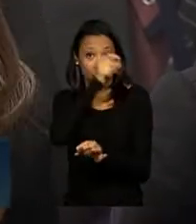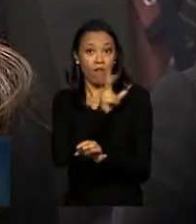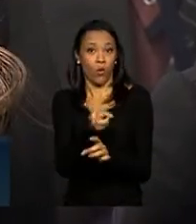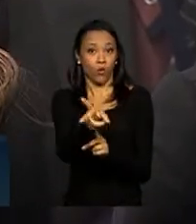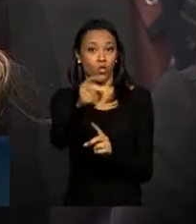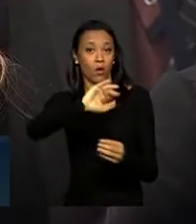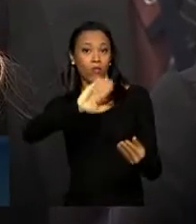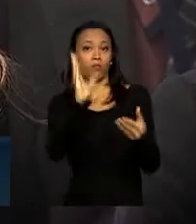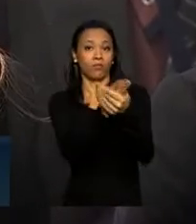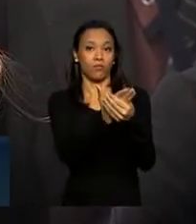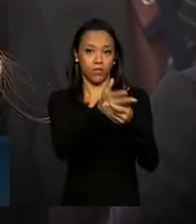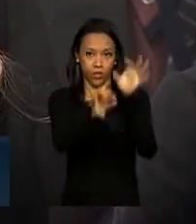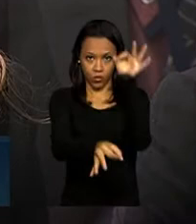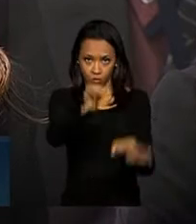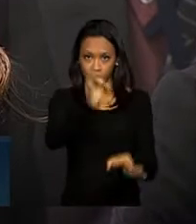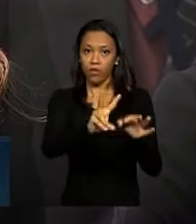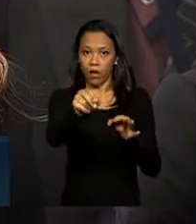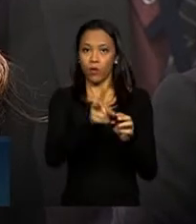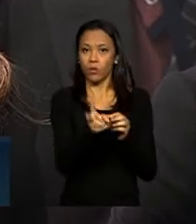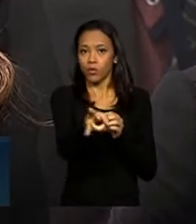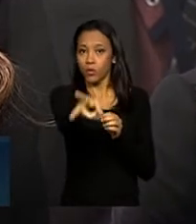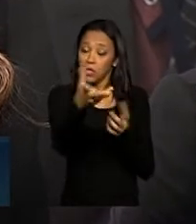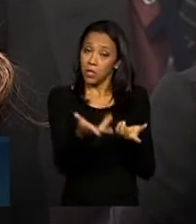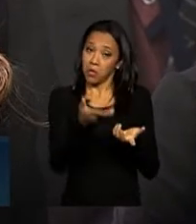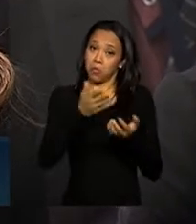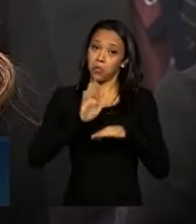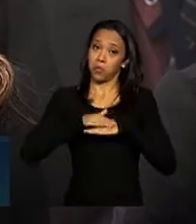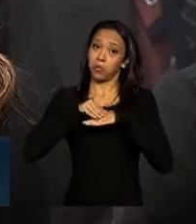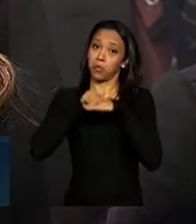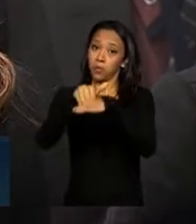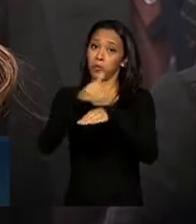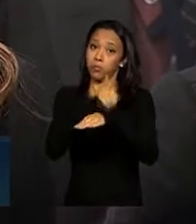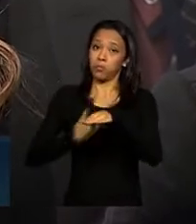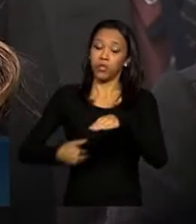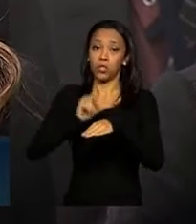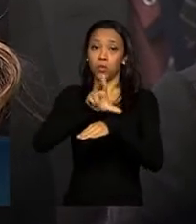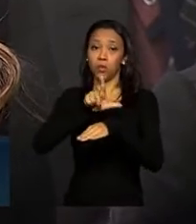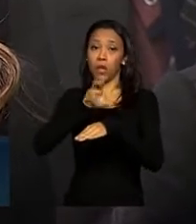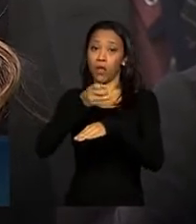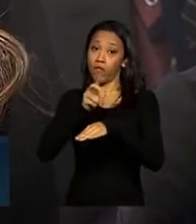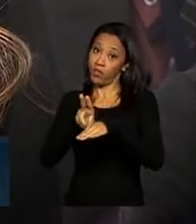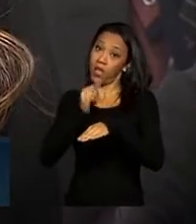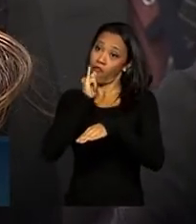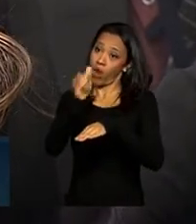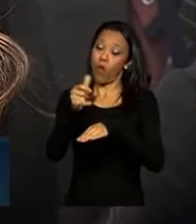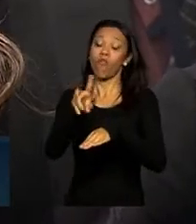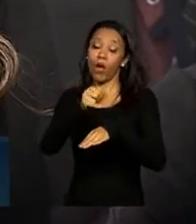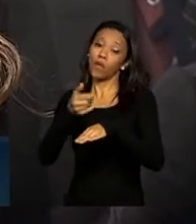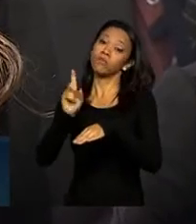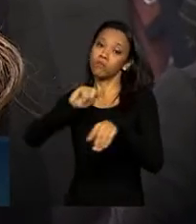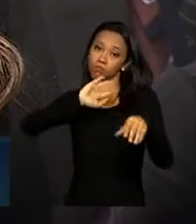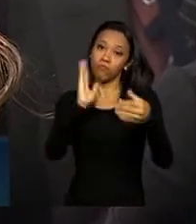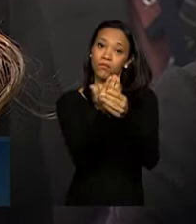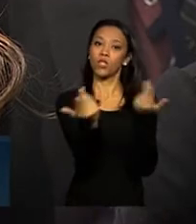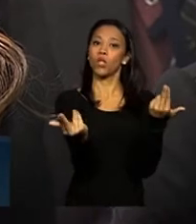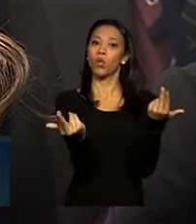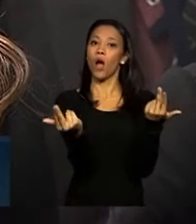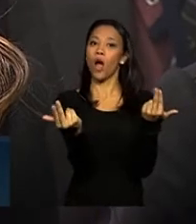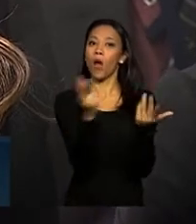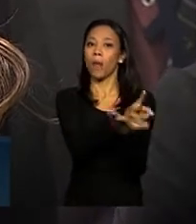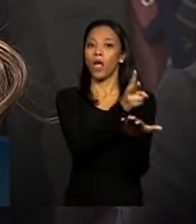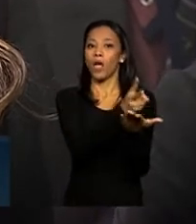liminar, e o ministro Levy disse a ele que, então, a União vai recorrer também à justiça para se entender na justiça. Então, a gente está vendo que não